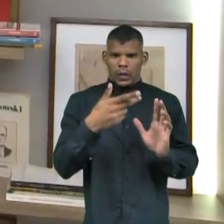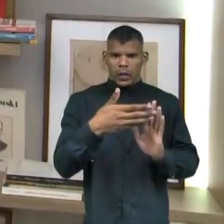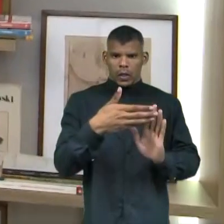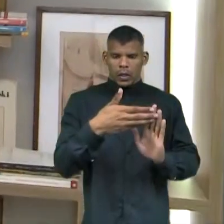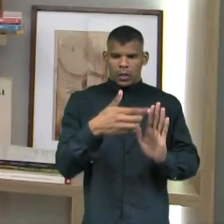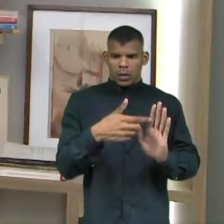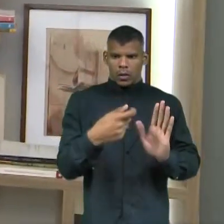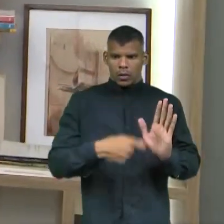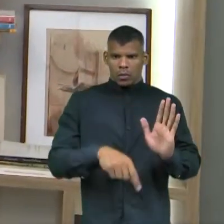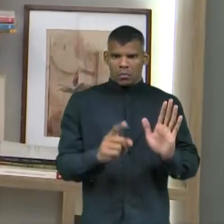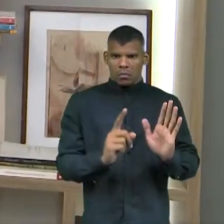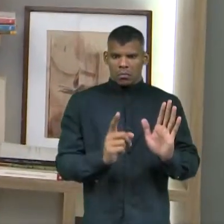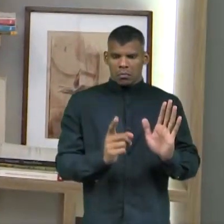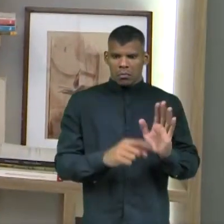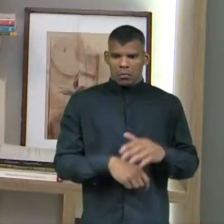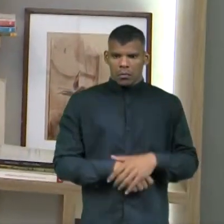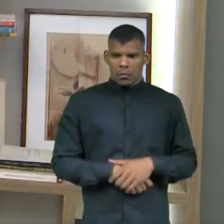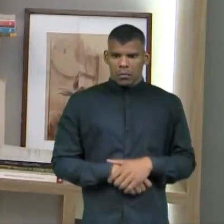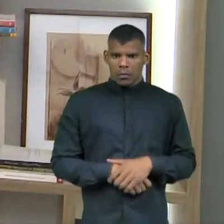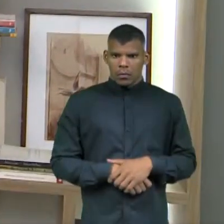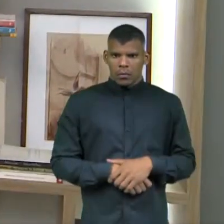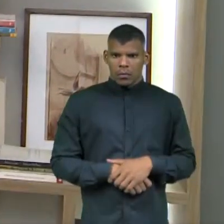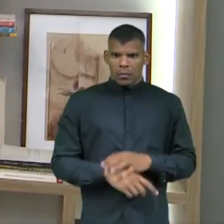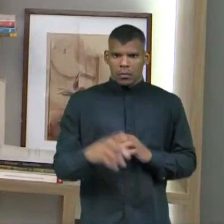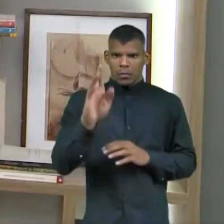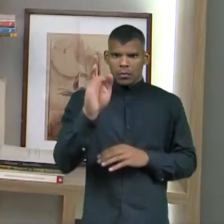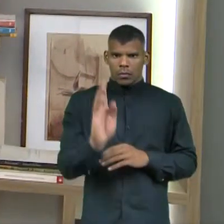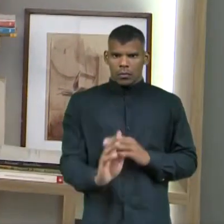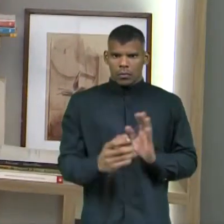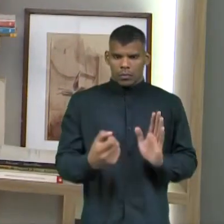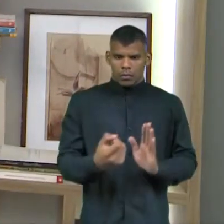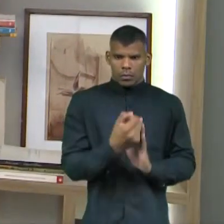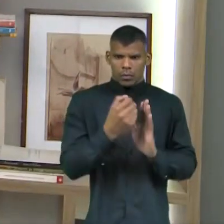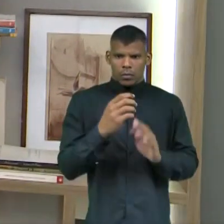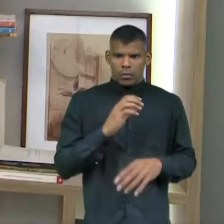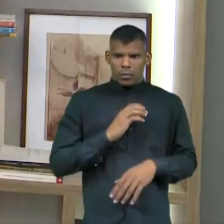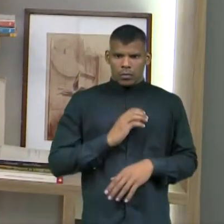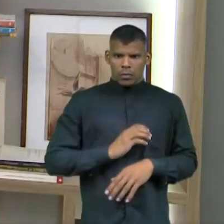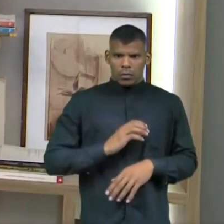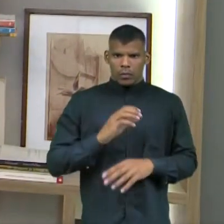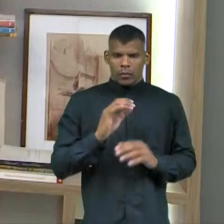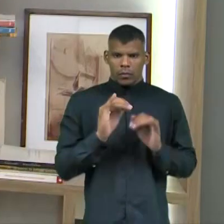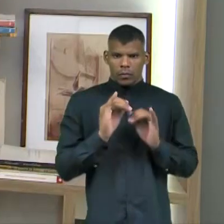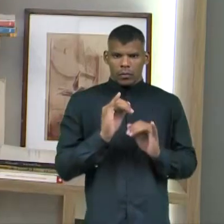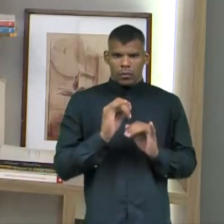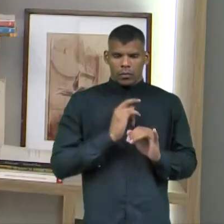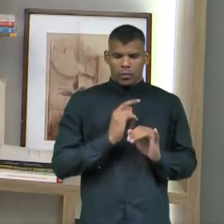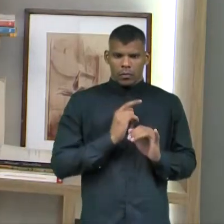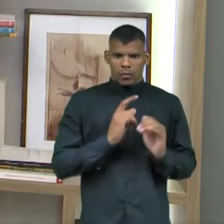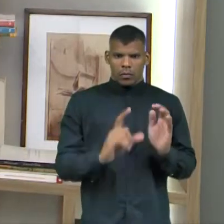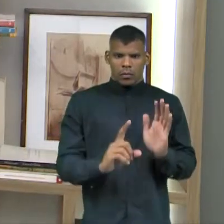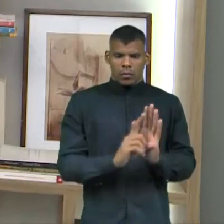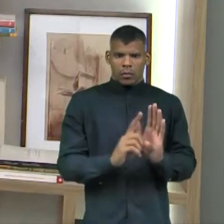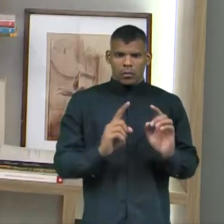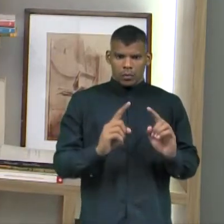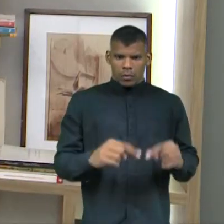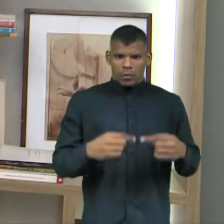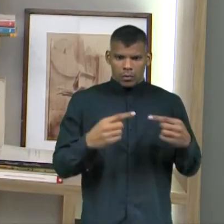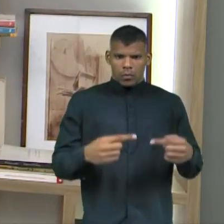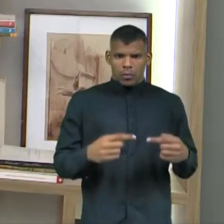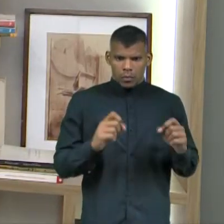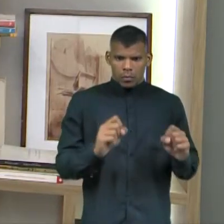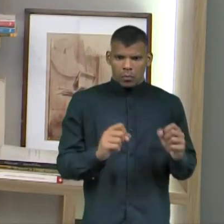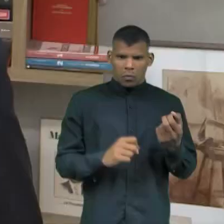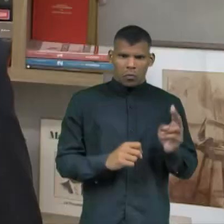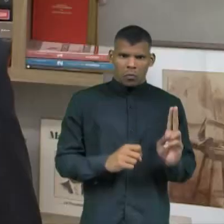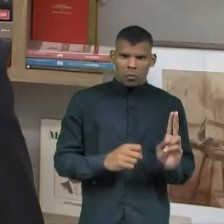necessária, uma vez que o Brasil conta com o Marco Civil da Internet, que prevê uma legislação atualizada sobre o que se pode ou não realizar